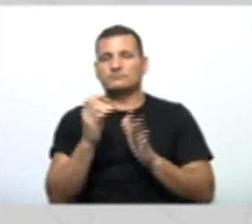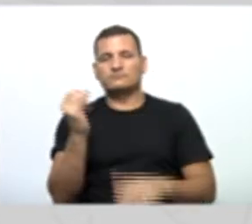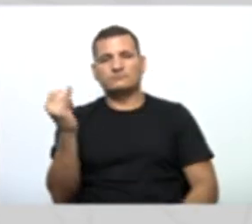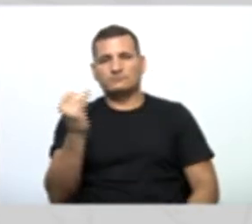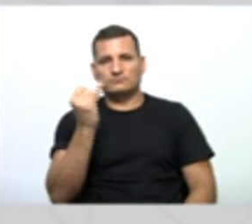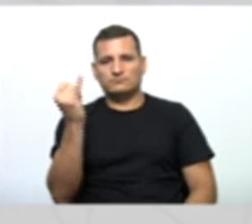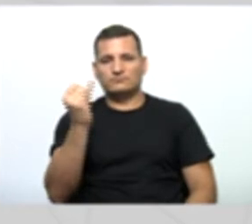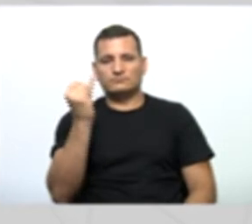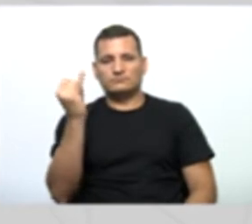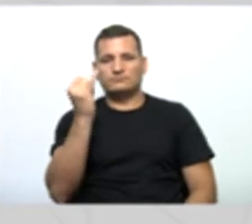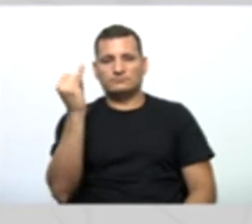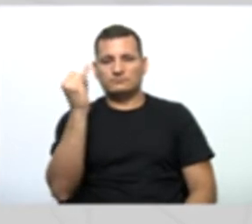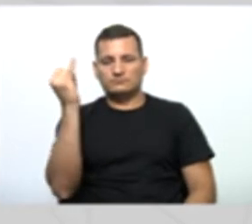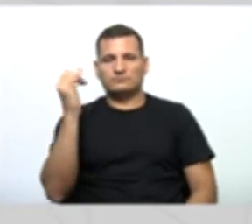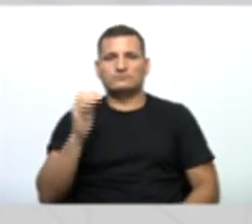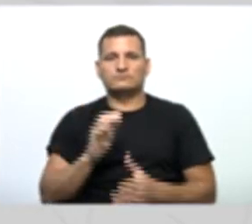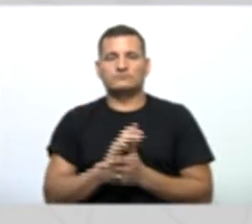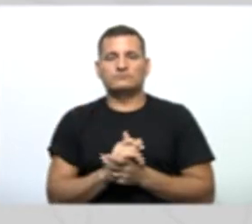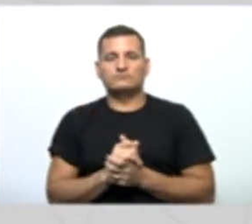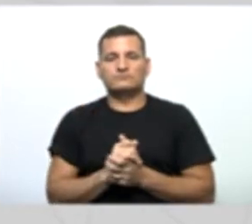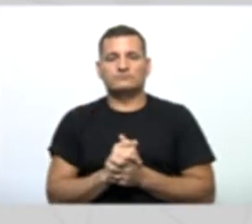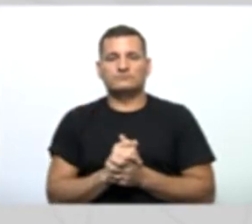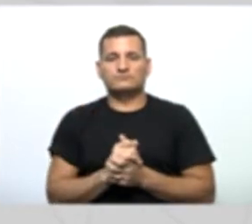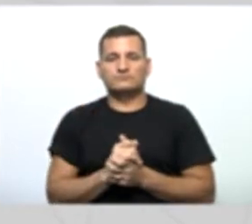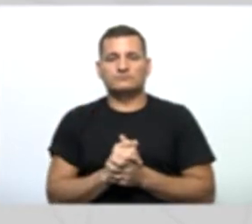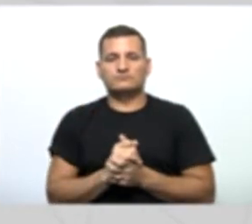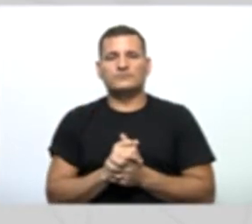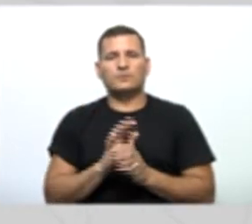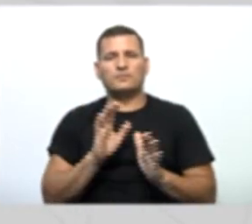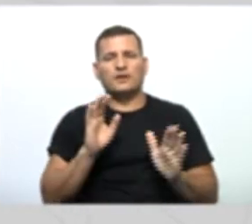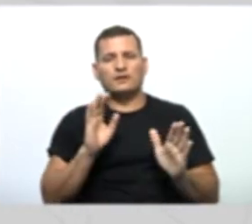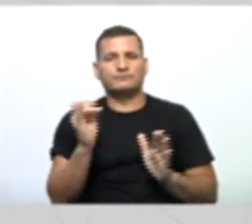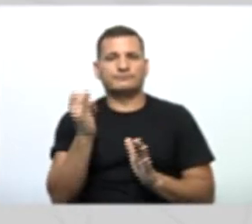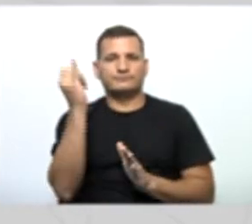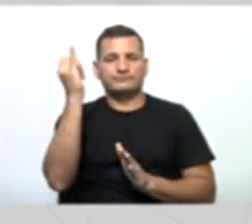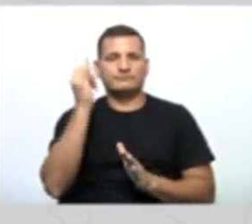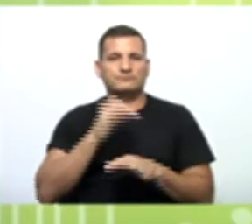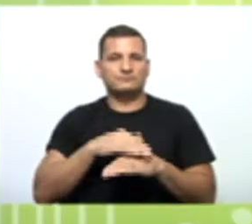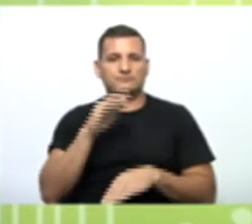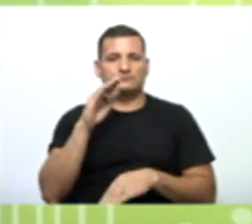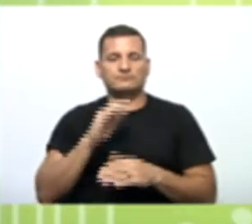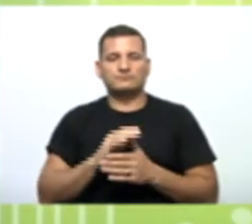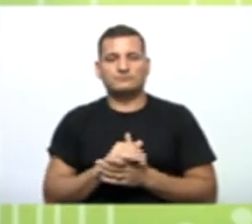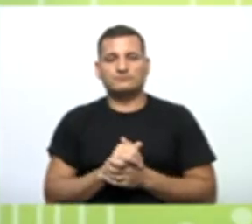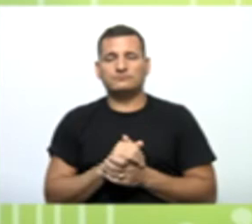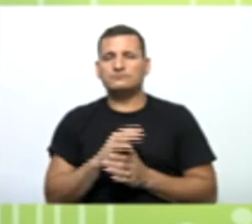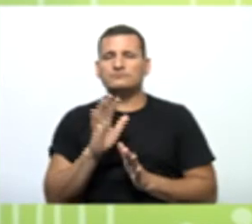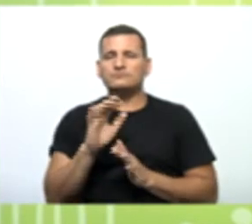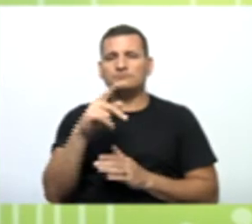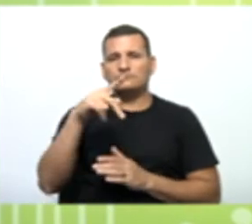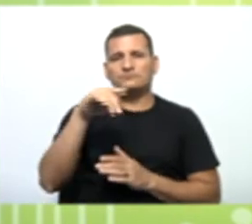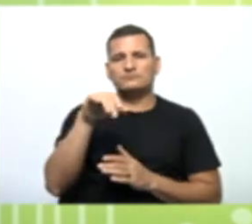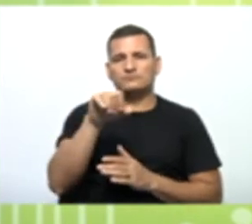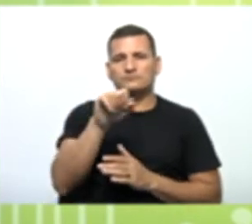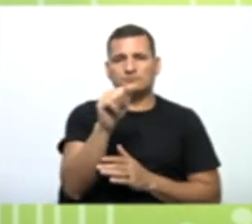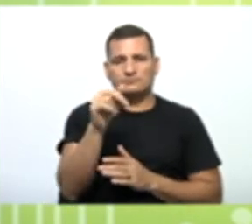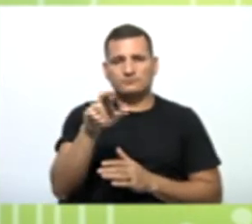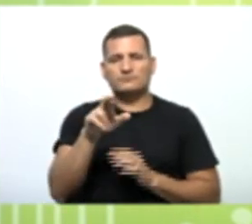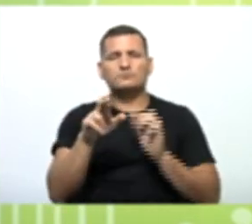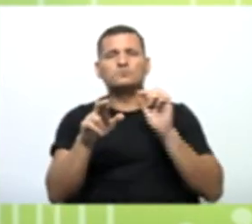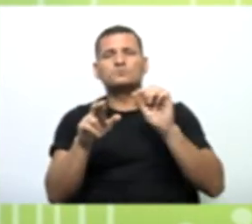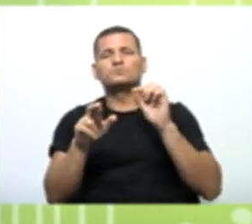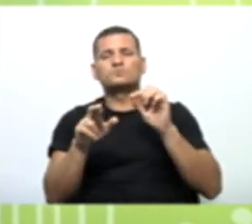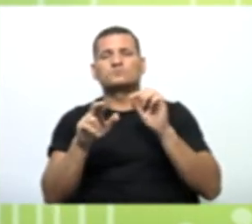importante deve pesar mais, né? Quando se fala em pesar, né, o que